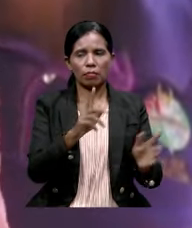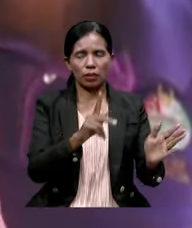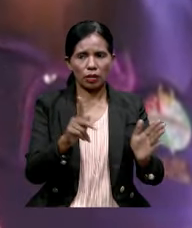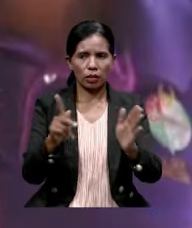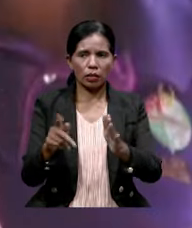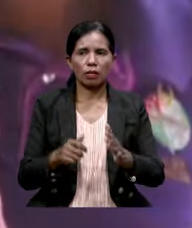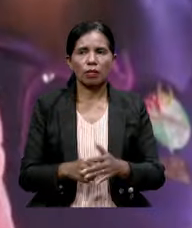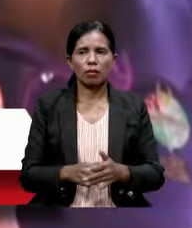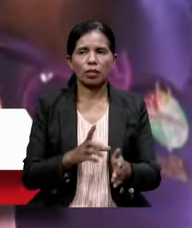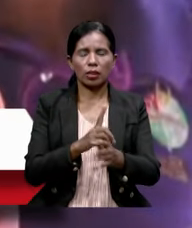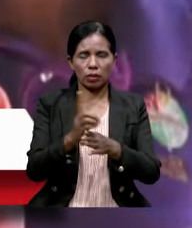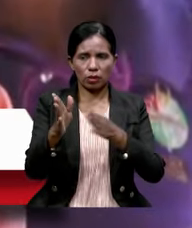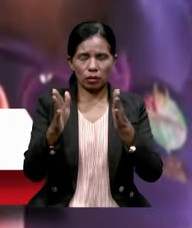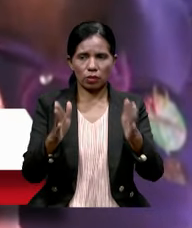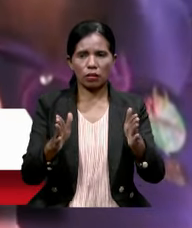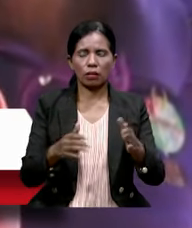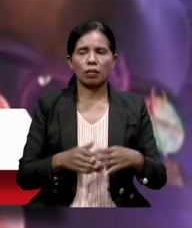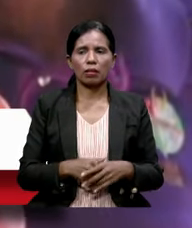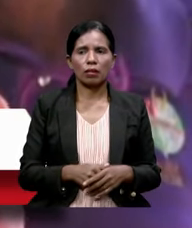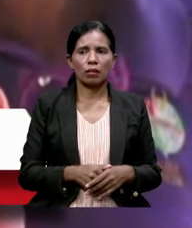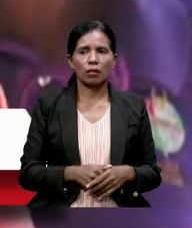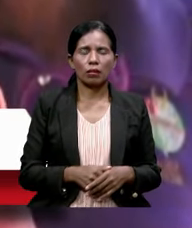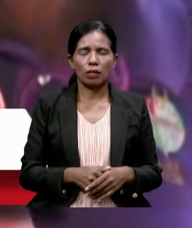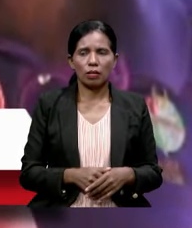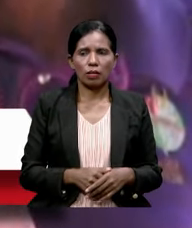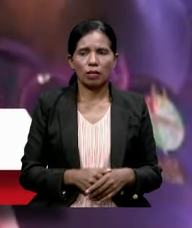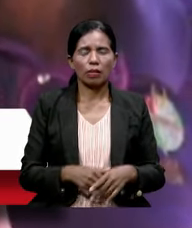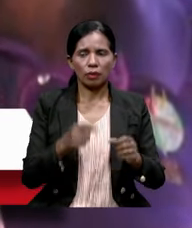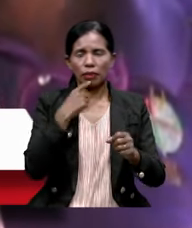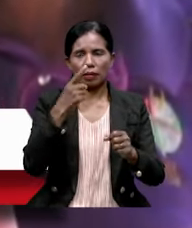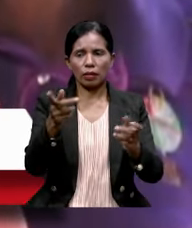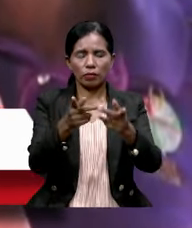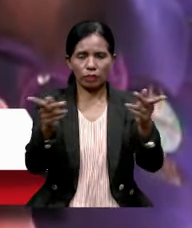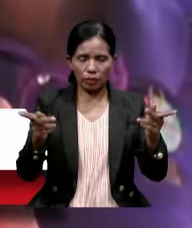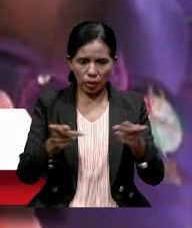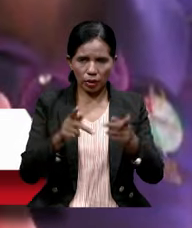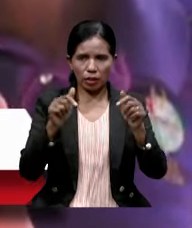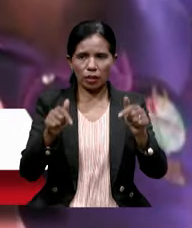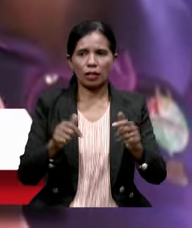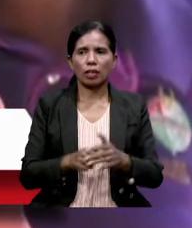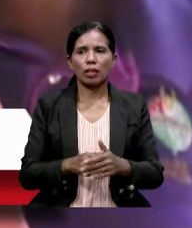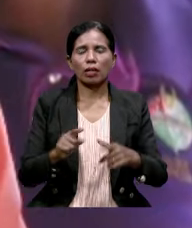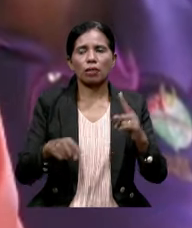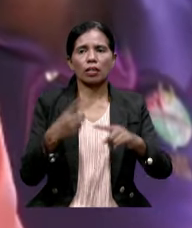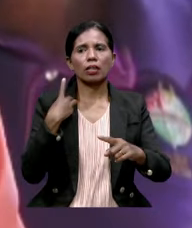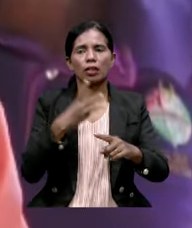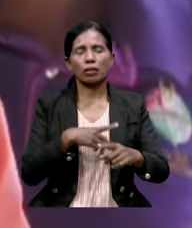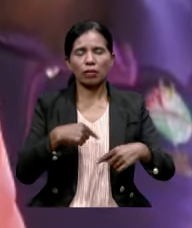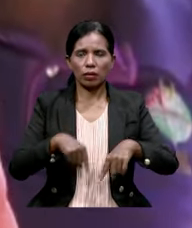ho direktur sistem merkar turismi ini, atu atete fati ni denemos, fati ing bahiri kunite itu pot sira